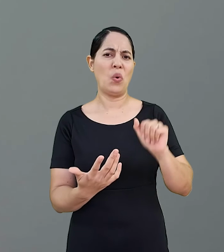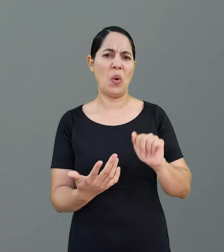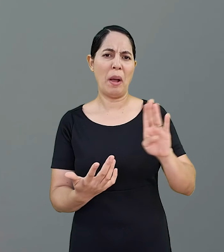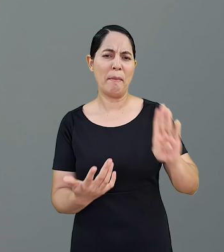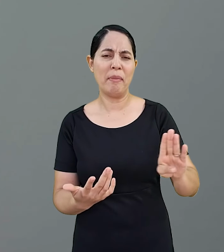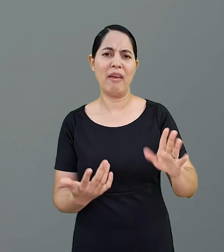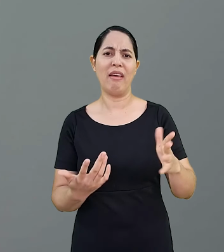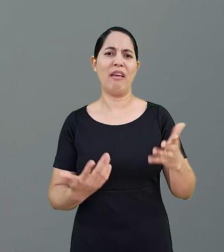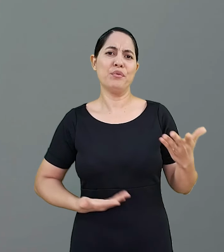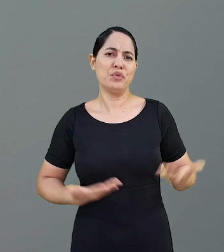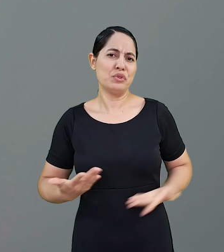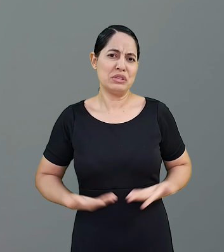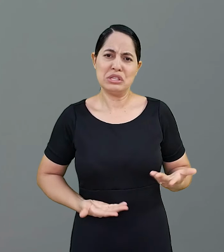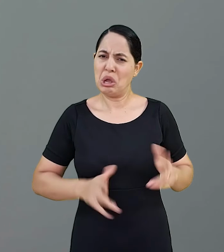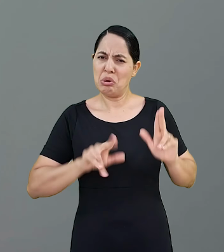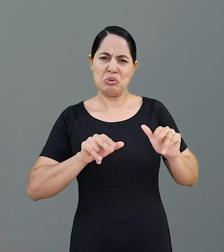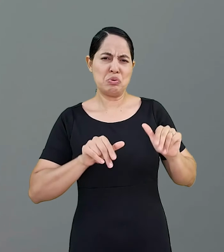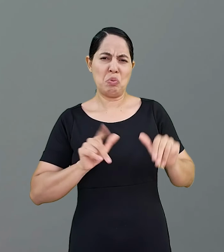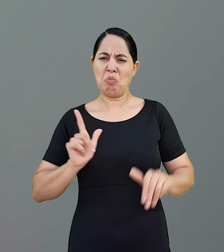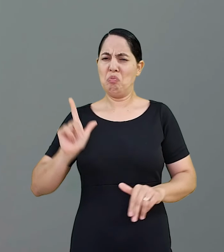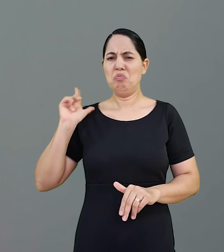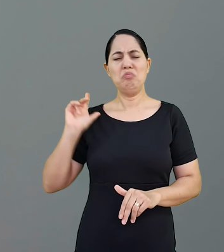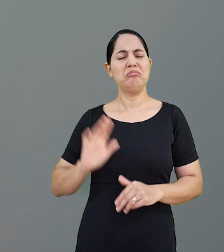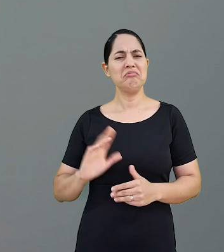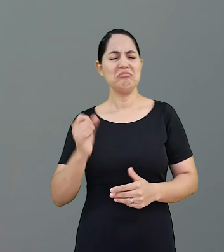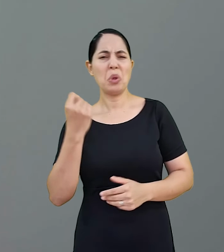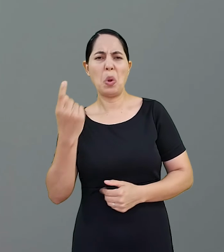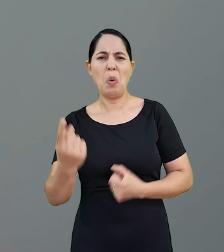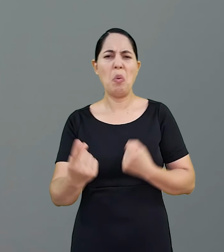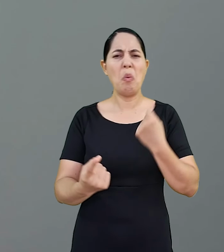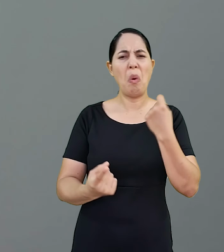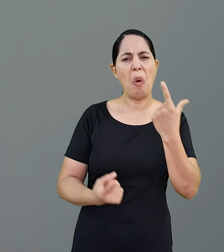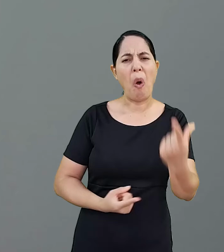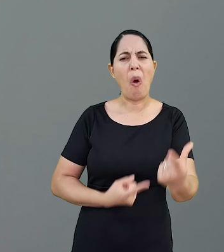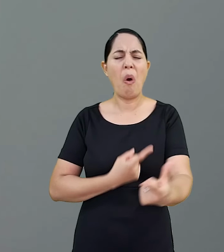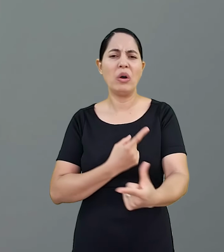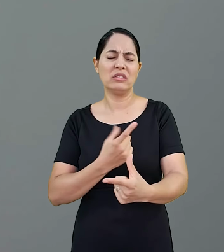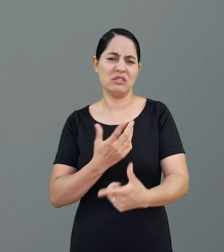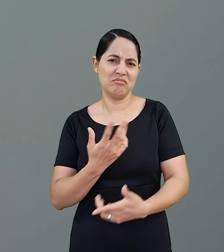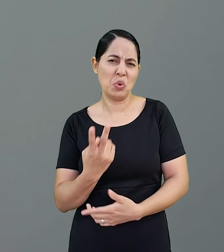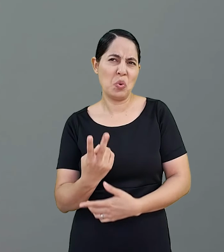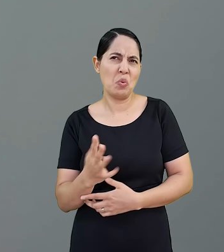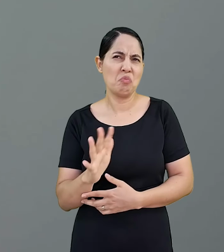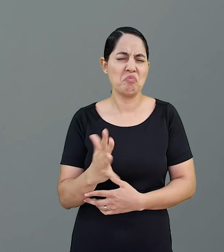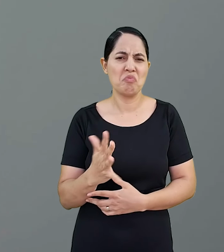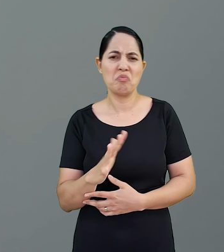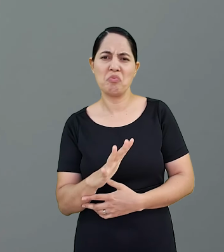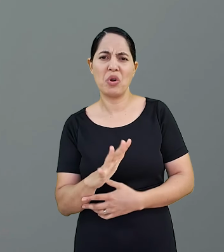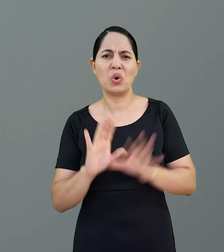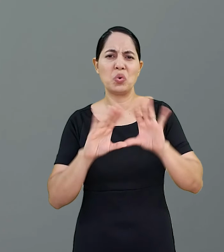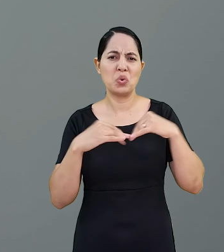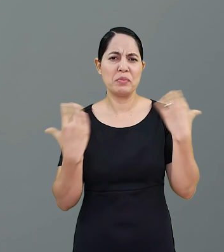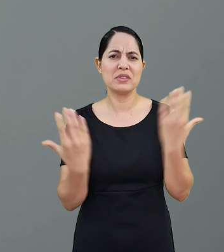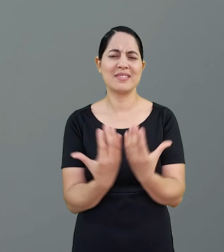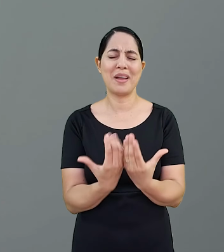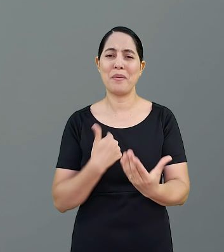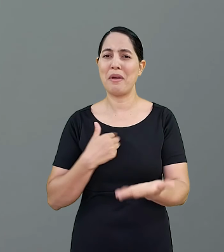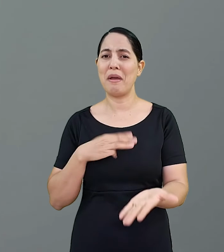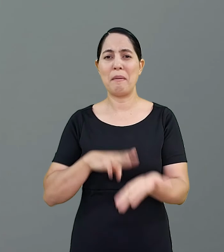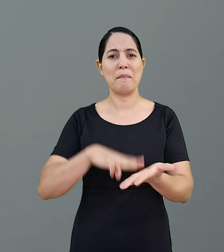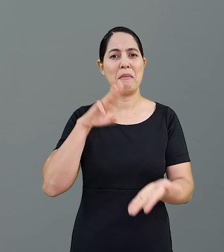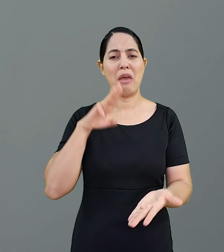procurar cargos dentro da OAB. Participei de uma ou duas comissões dentro da OAB, mas sempre como membro. Nunca